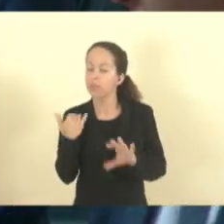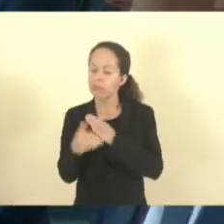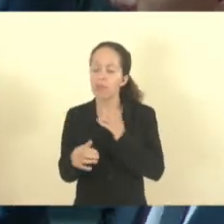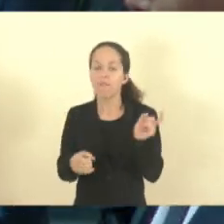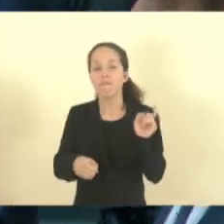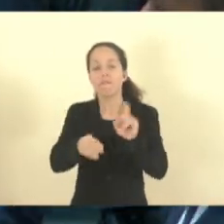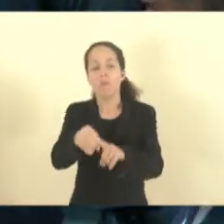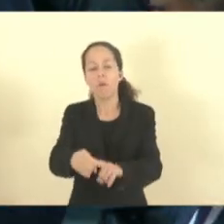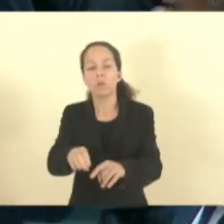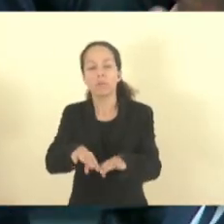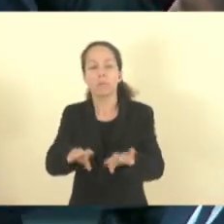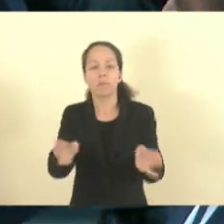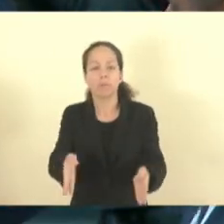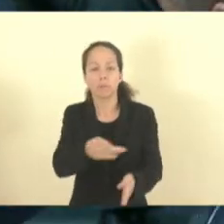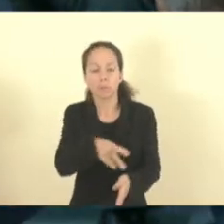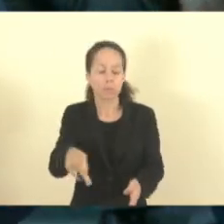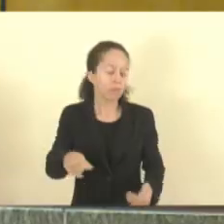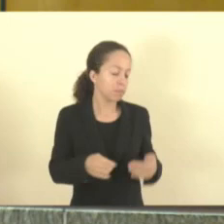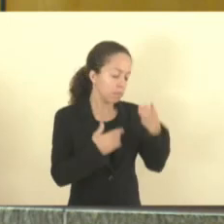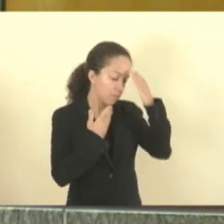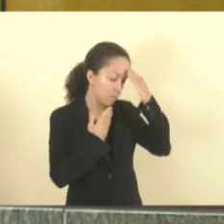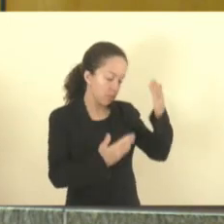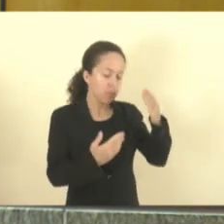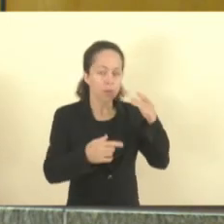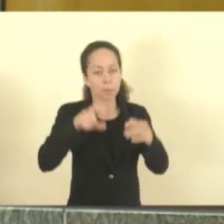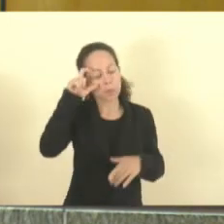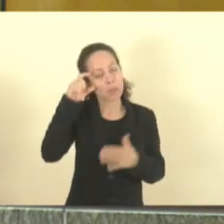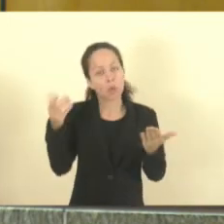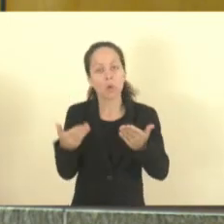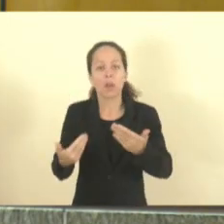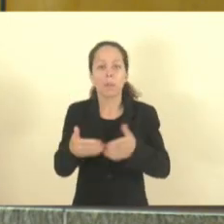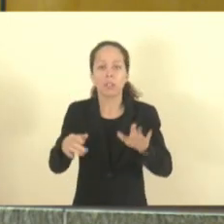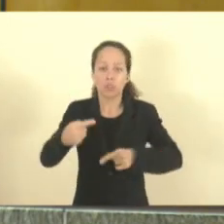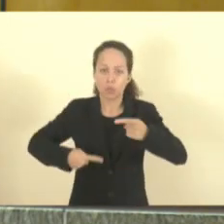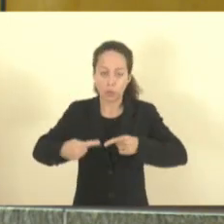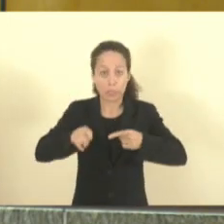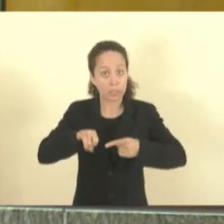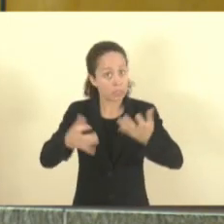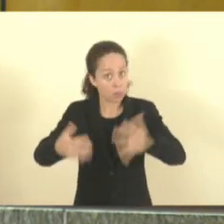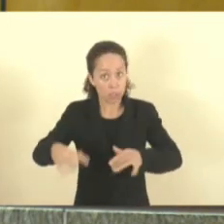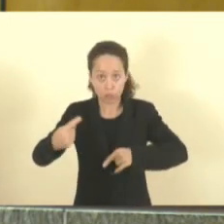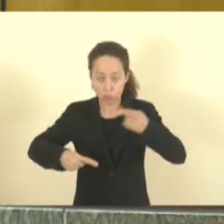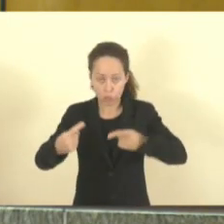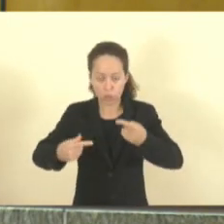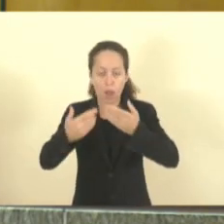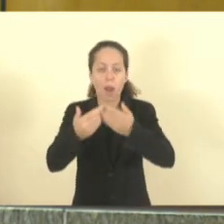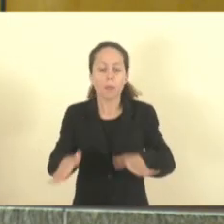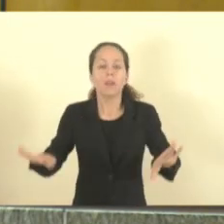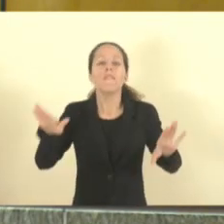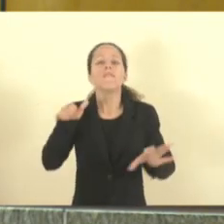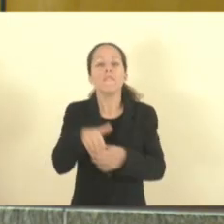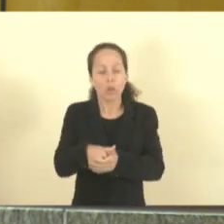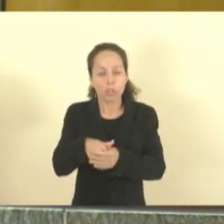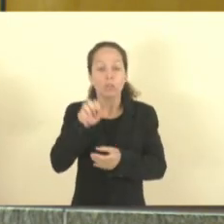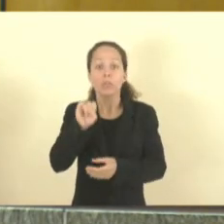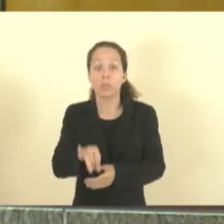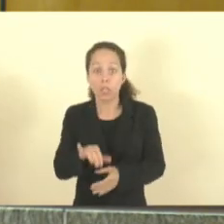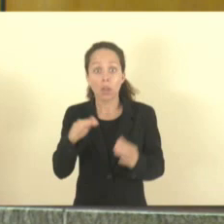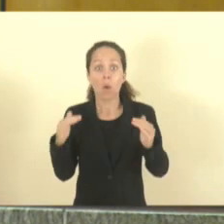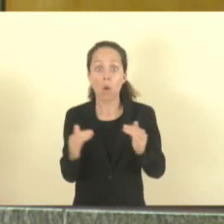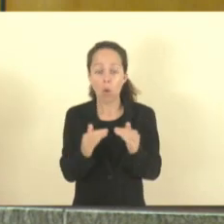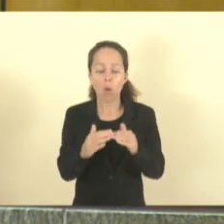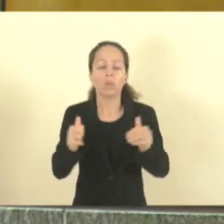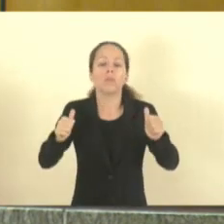pela aprovação. Muito obrigado, deputado Mazinho dos Anjos. Em discussão, não havendo quem queira discutir, em votação, os deputados e deputadas que aprovam permaneçam como estão,